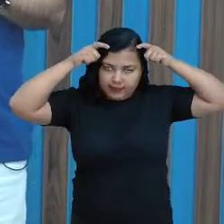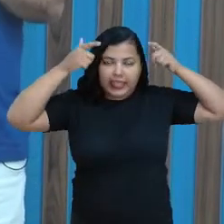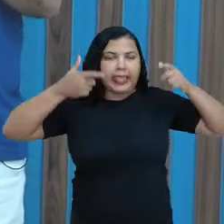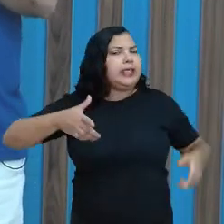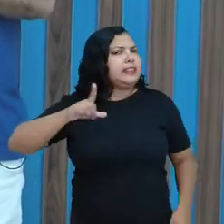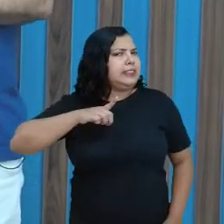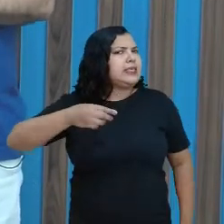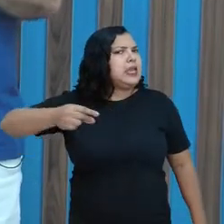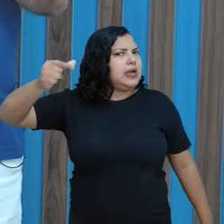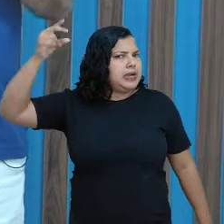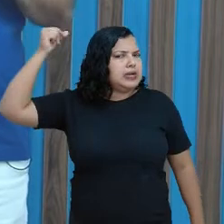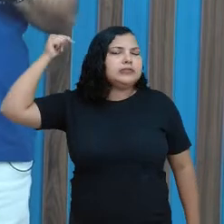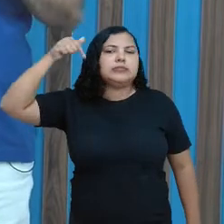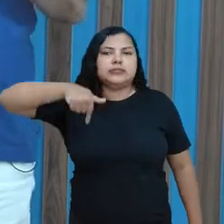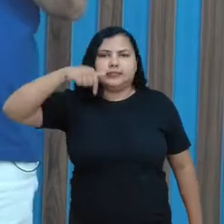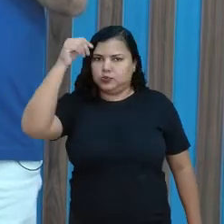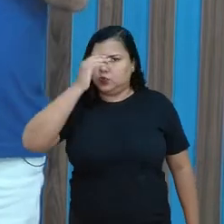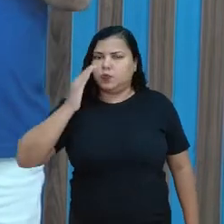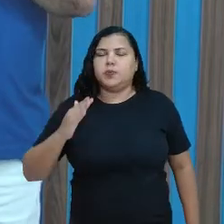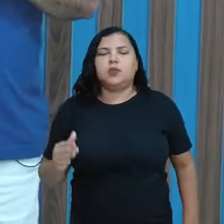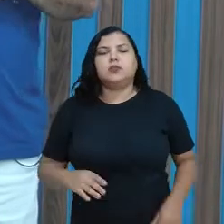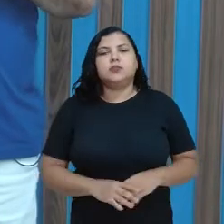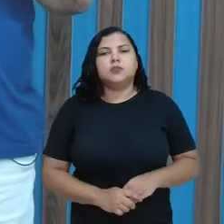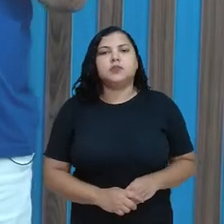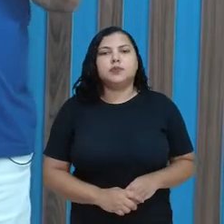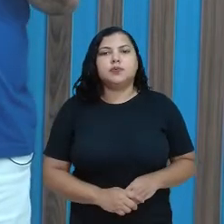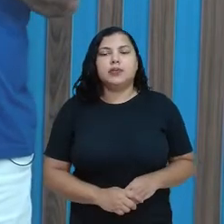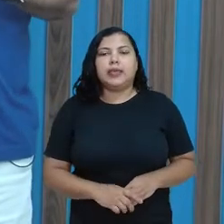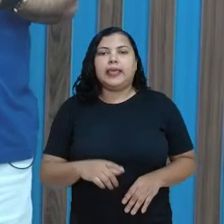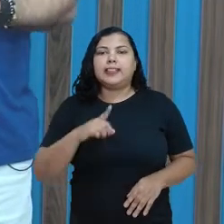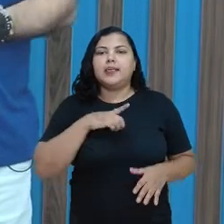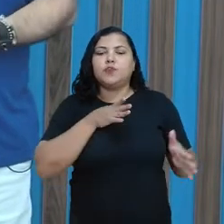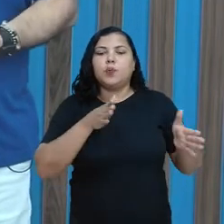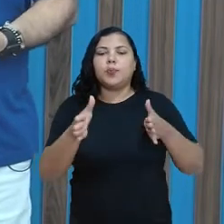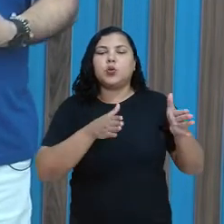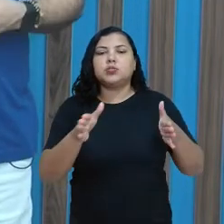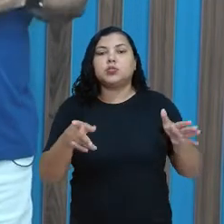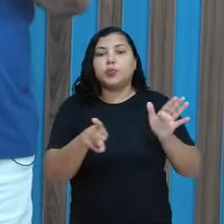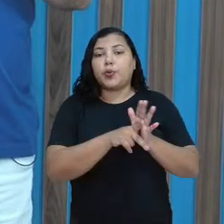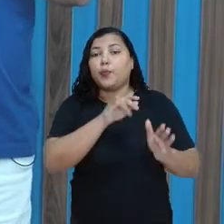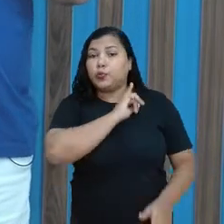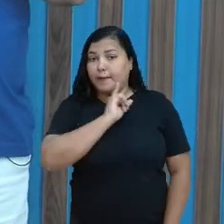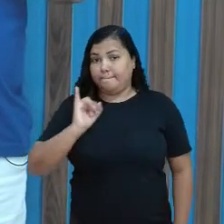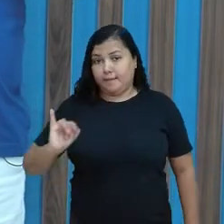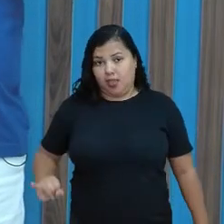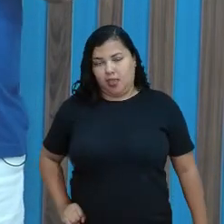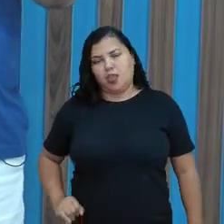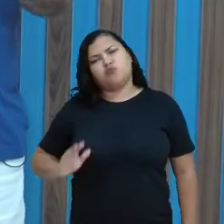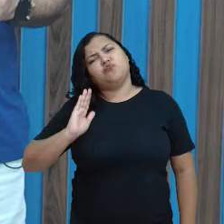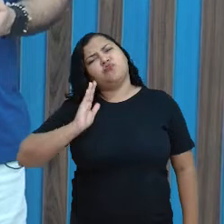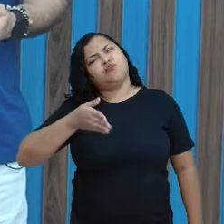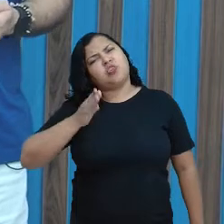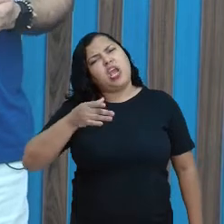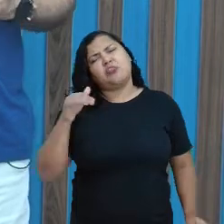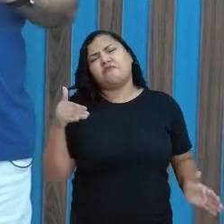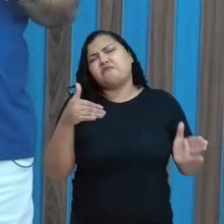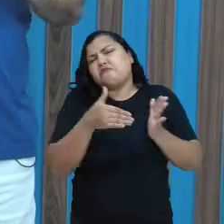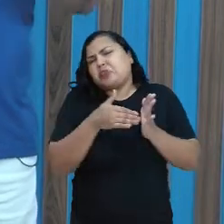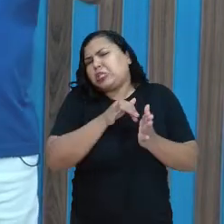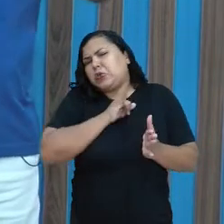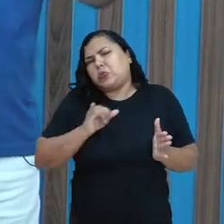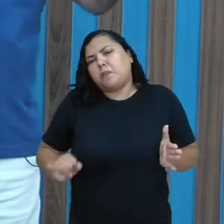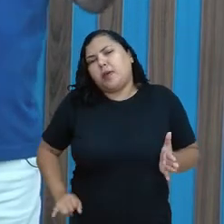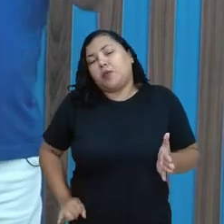existia no Brasil, né? O Brasil, ele passava por um período imperial, a gente estava, né, no final do império, então a gente